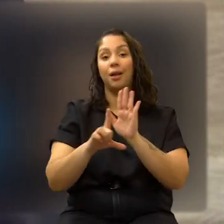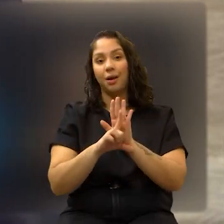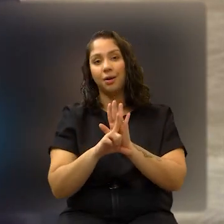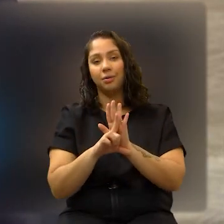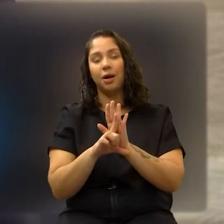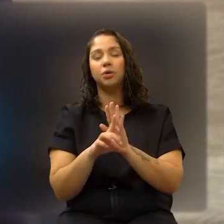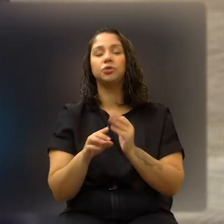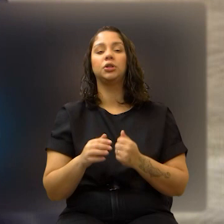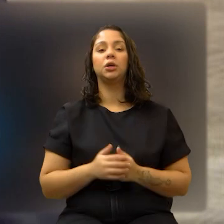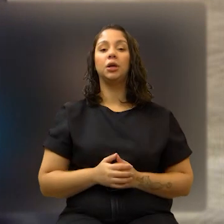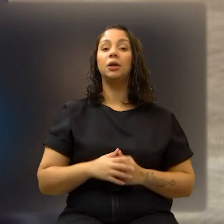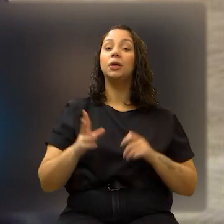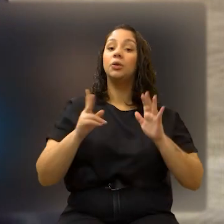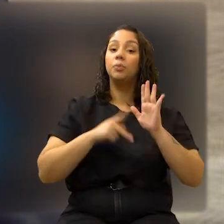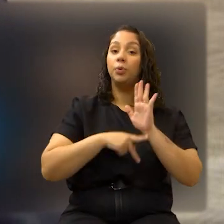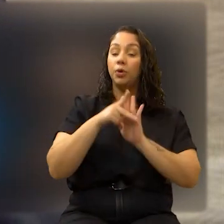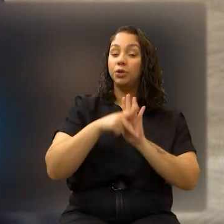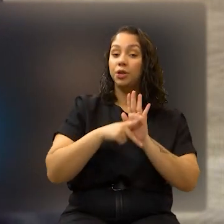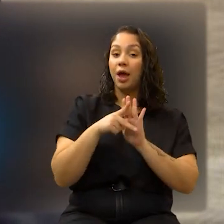de legalidade,